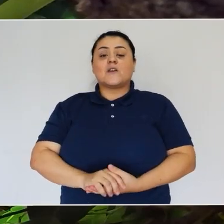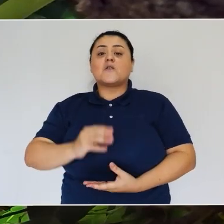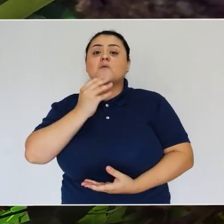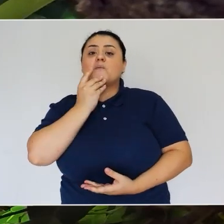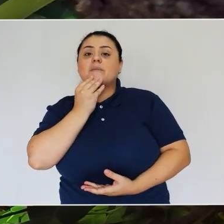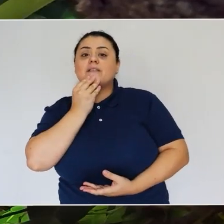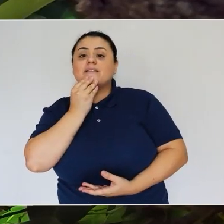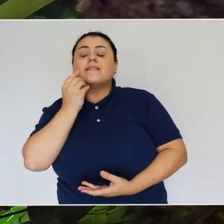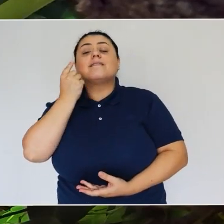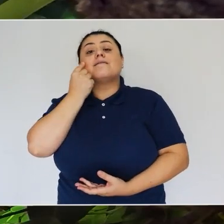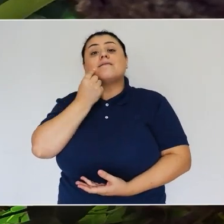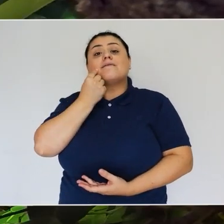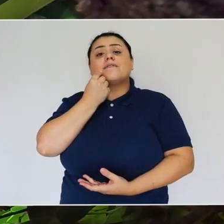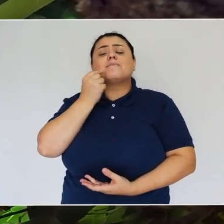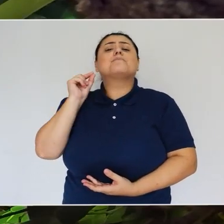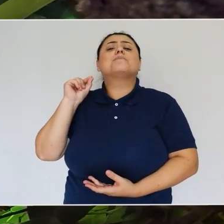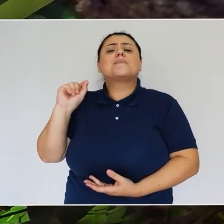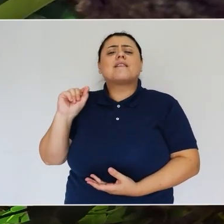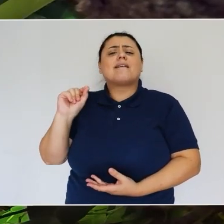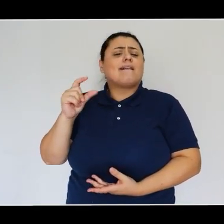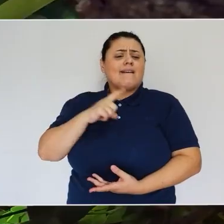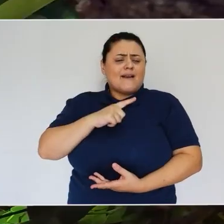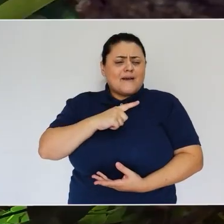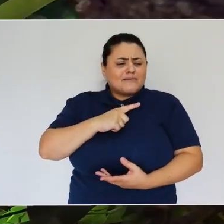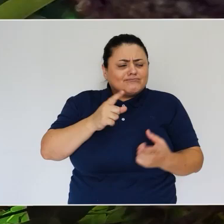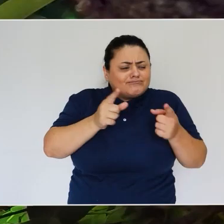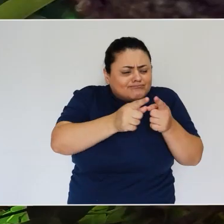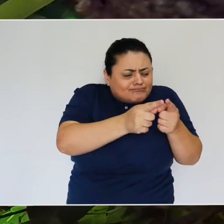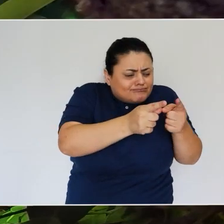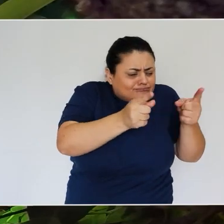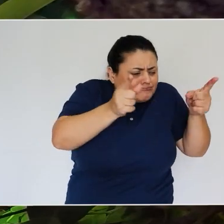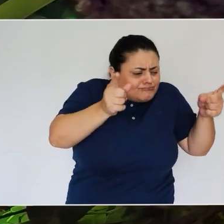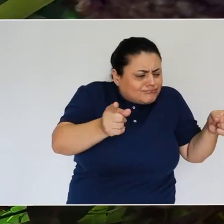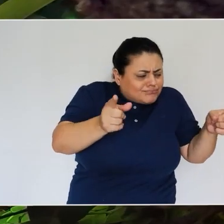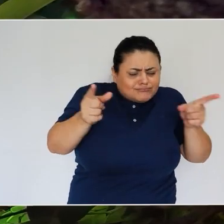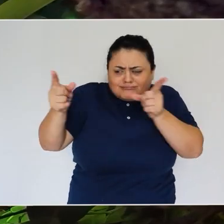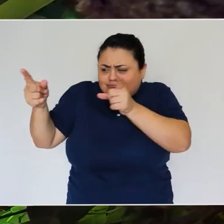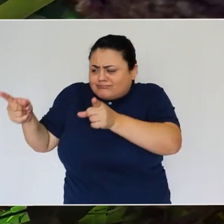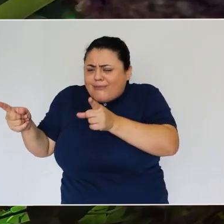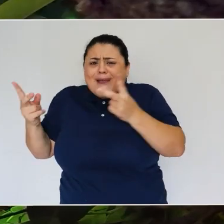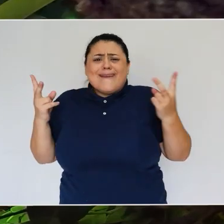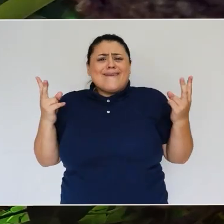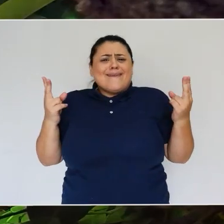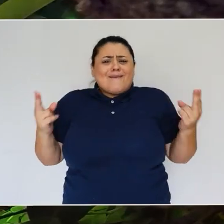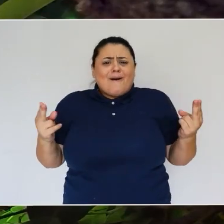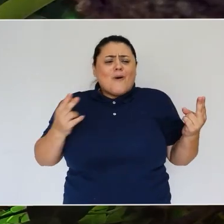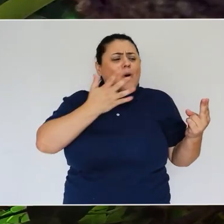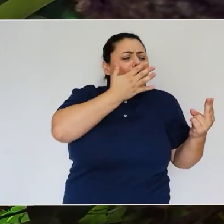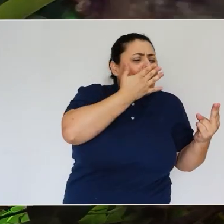Os machos e as fêmeas são praticamente iguais em tamanho e cor.